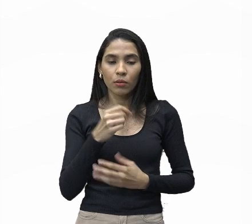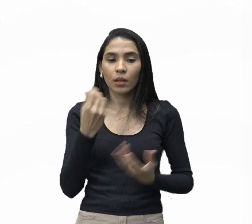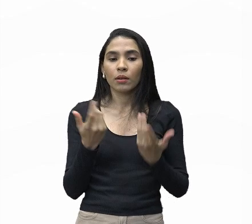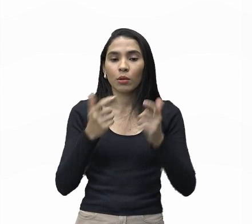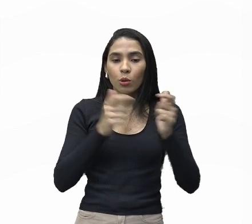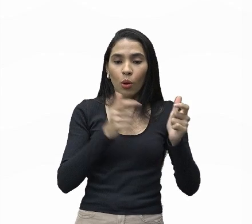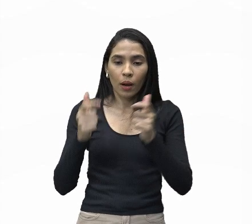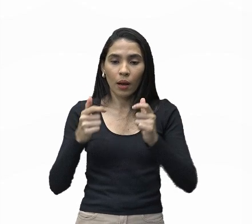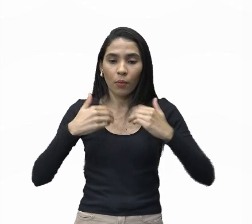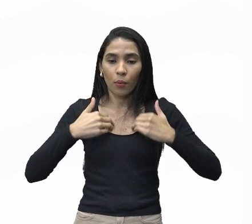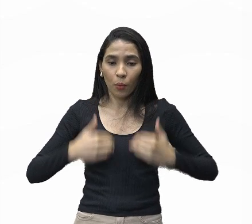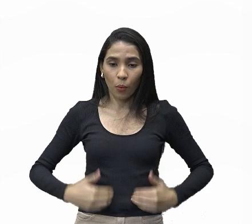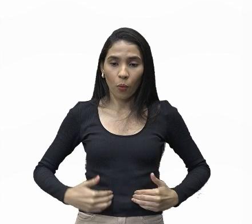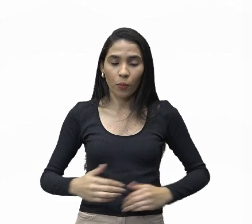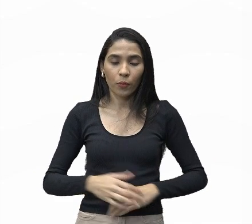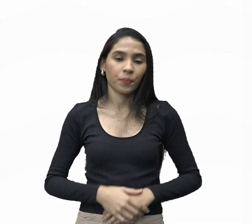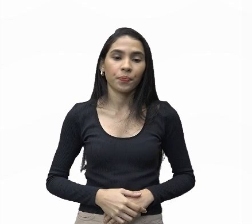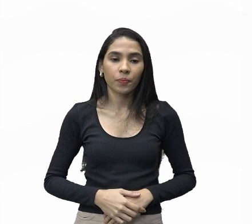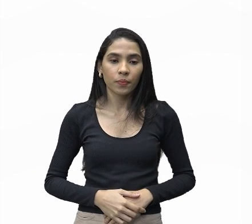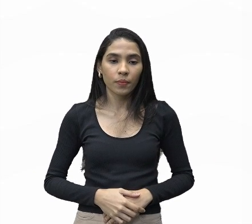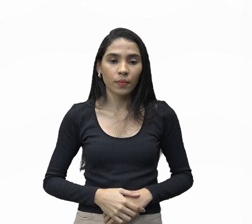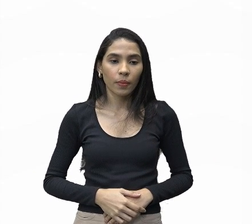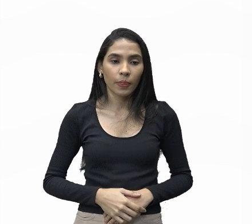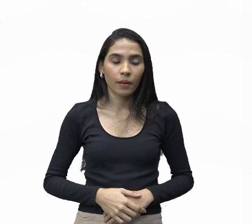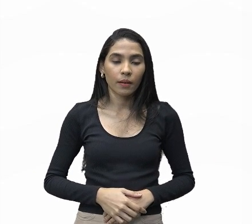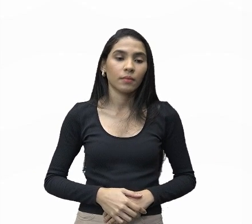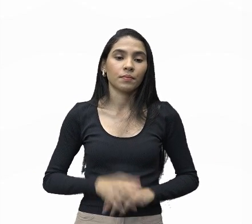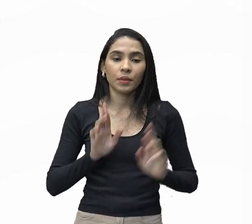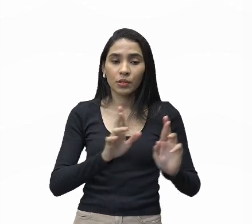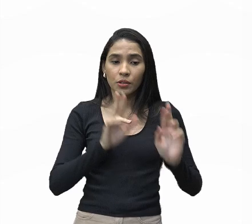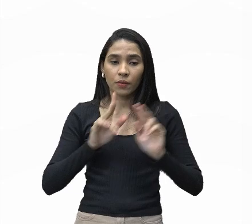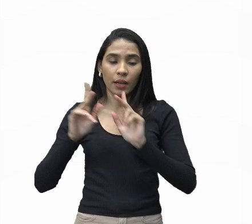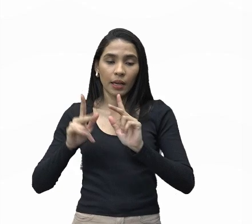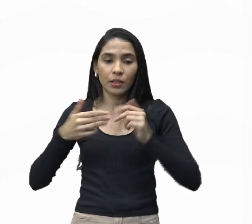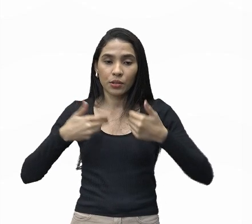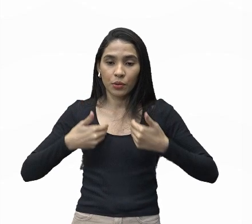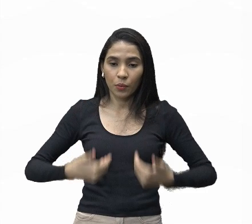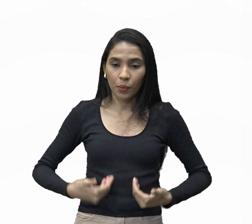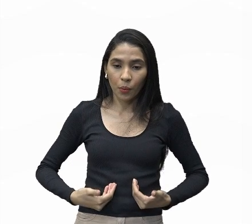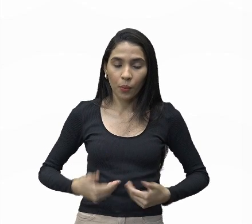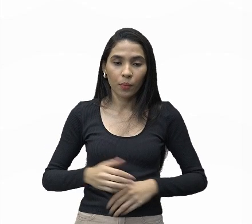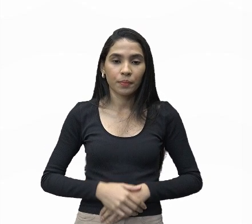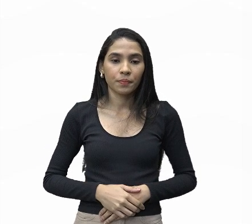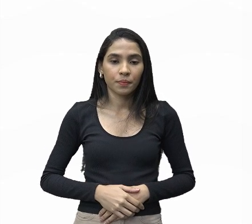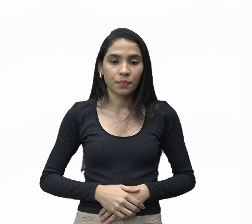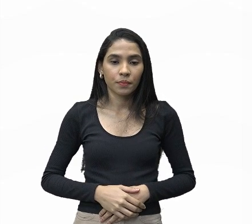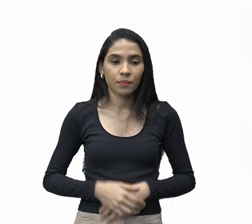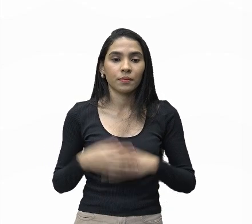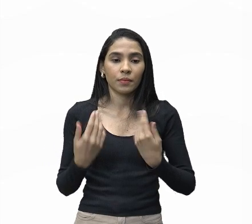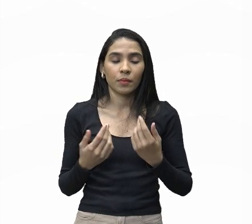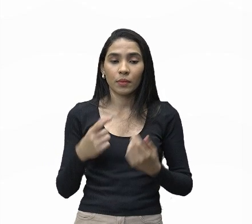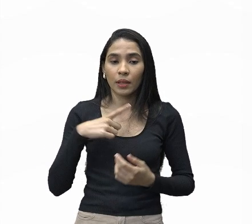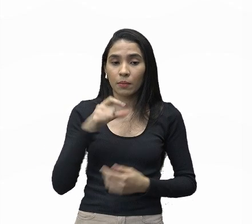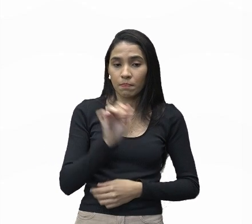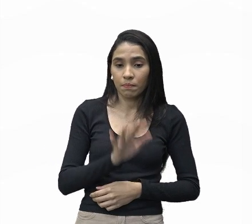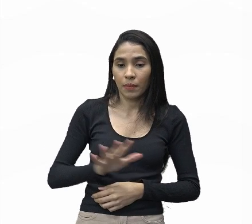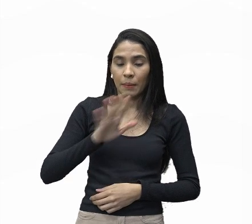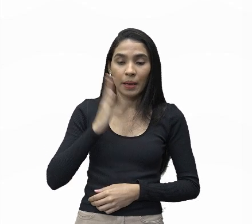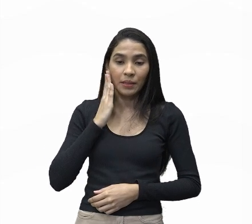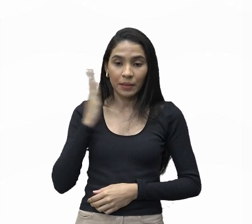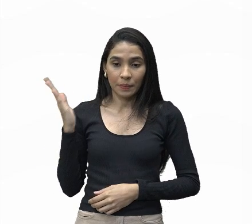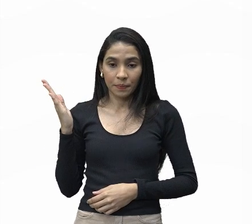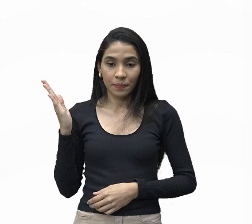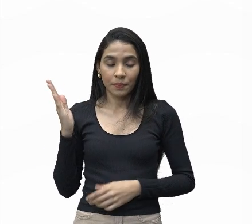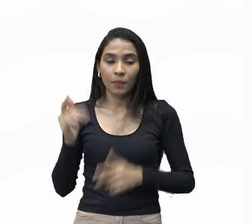nosso corpo. Olha só, elas estão localizadas em diferentes partes do corpo. E aqui a gente tem uma imagem que